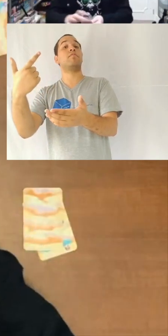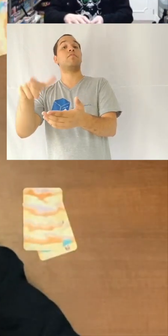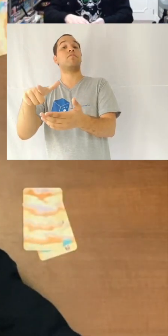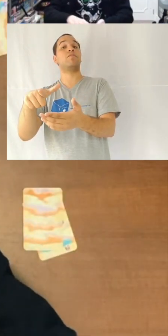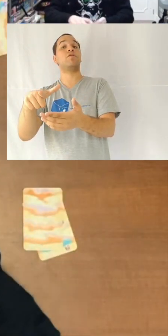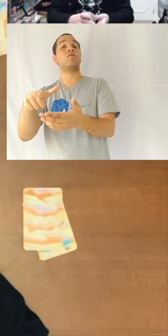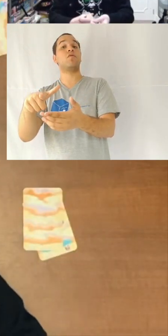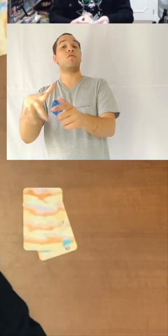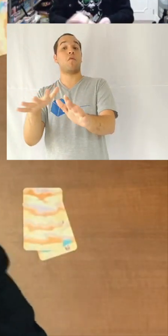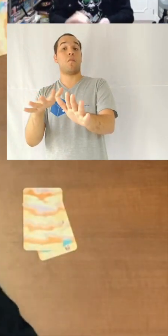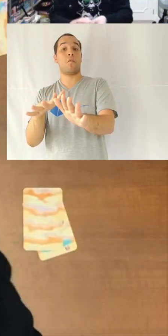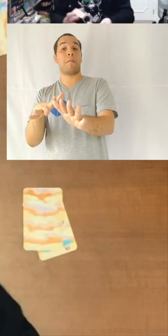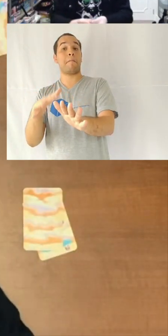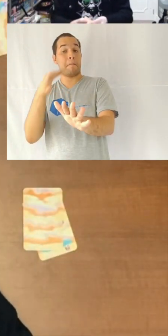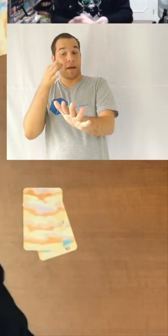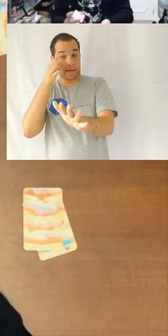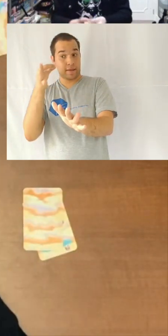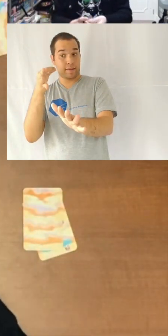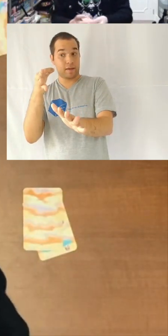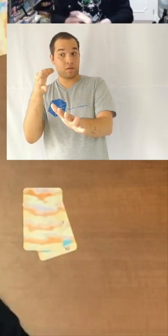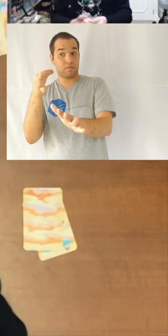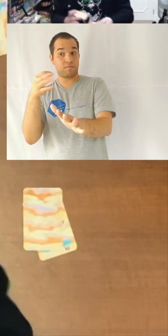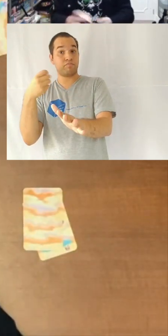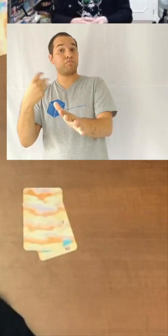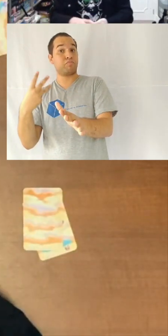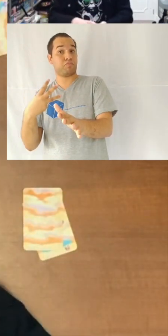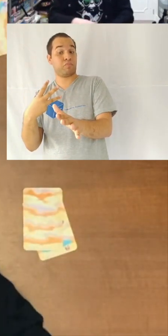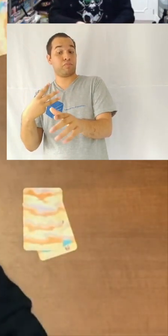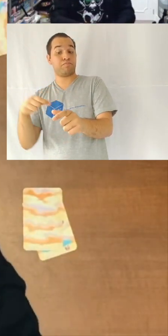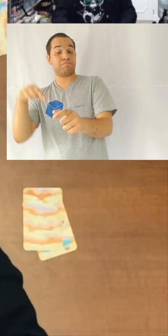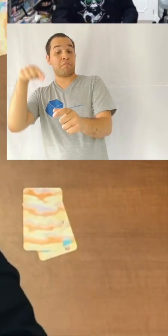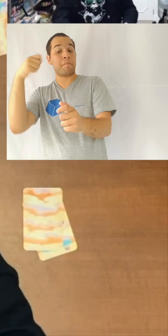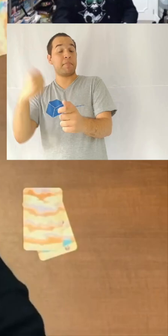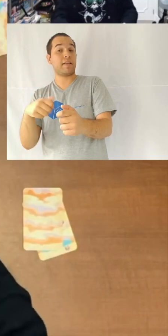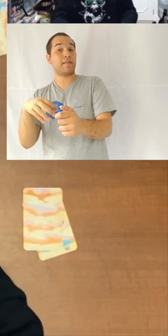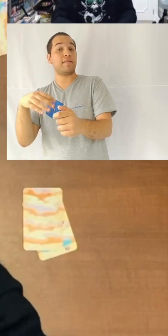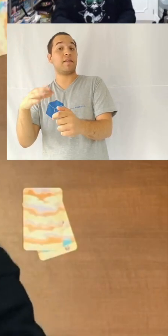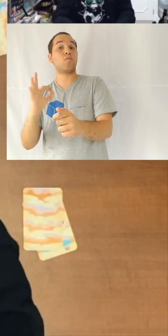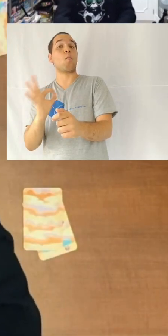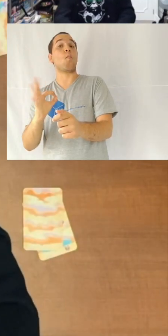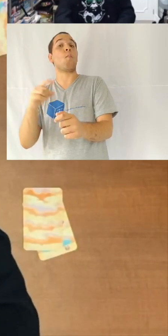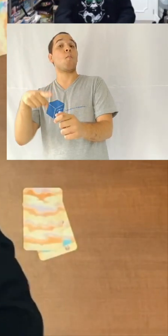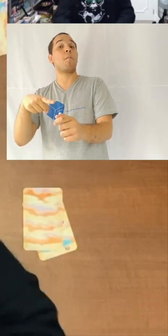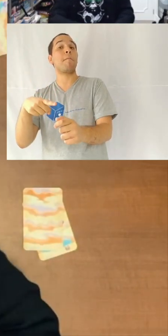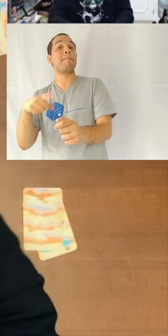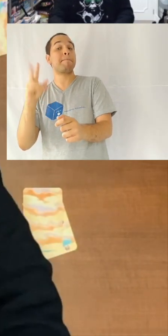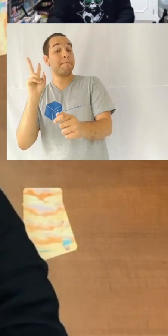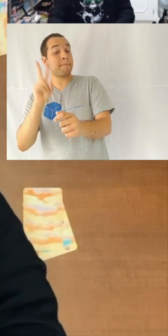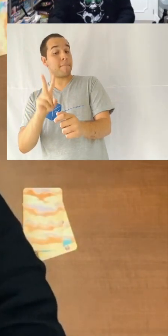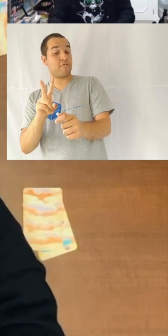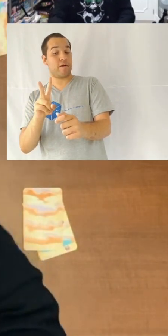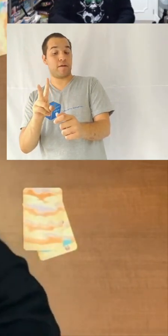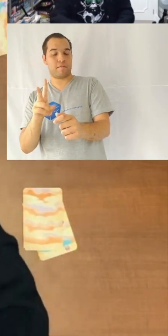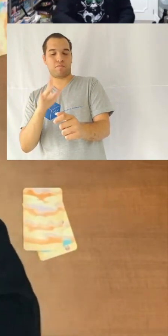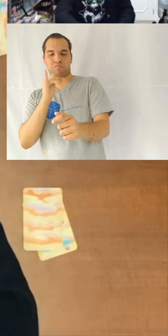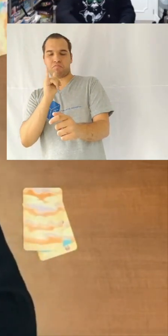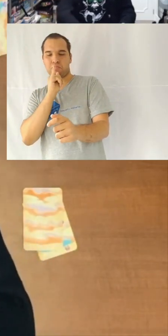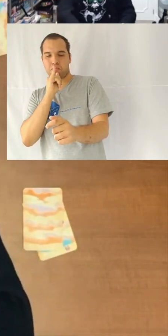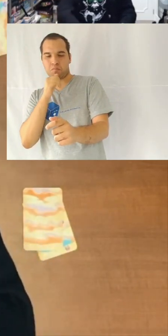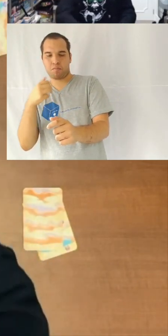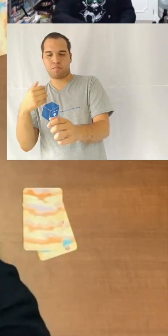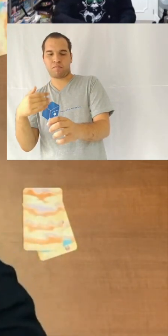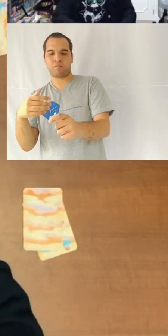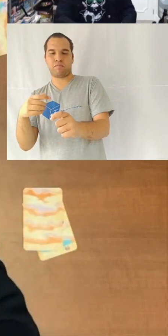aí ele vai reembaralhar isso aqui e reposicionar estas cartas aqui no centro da mesa